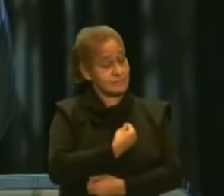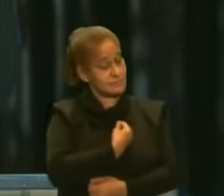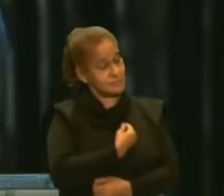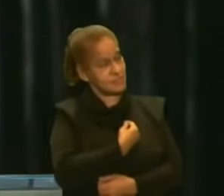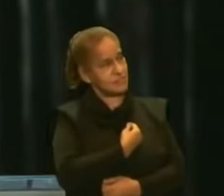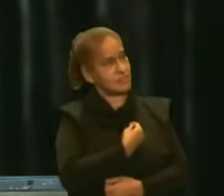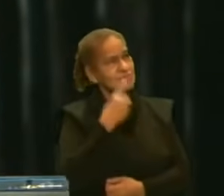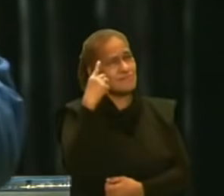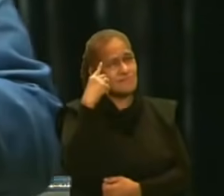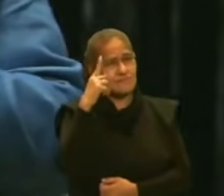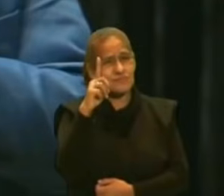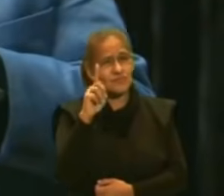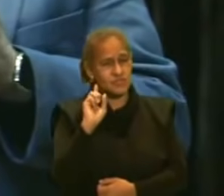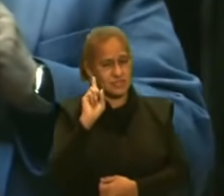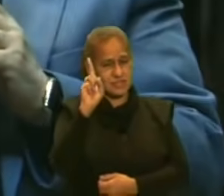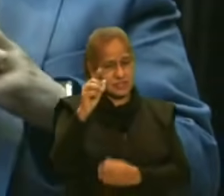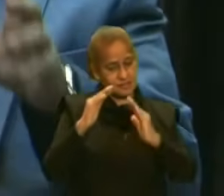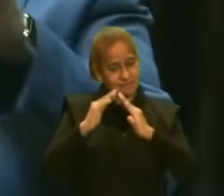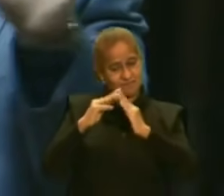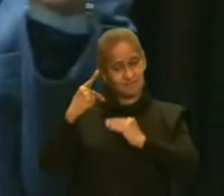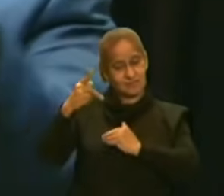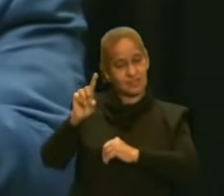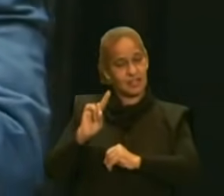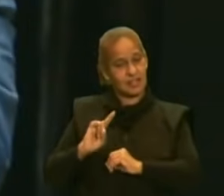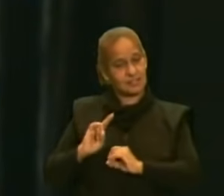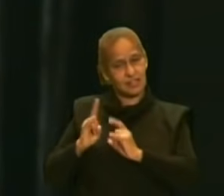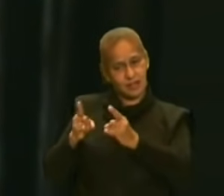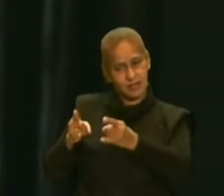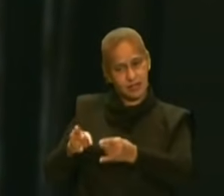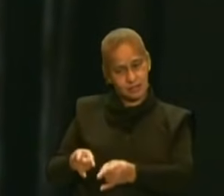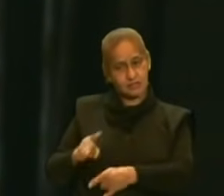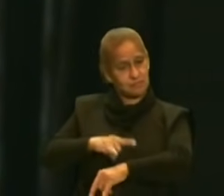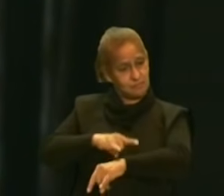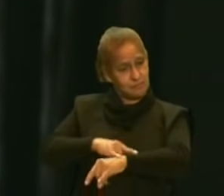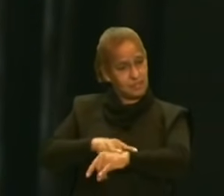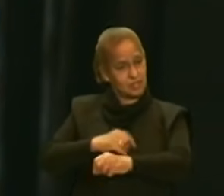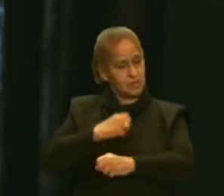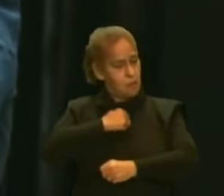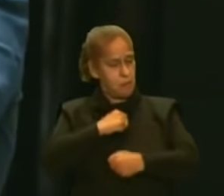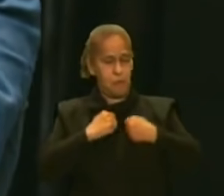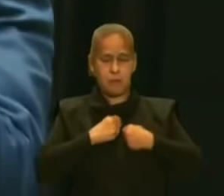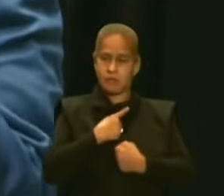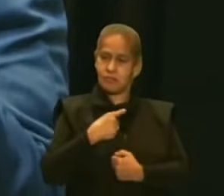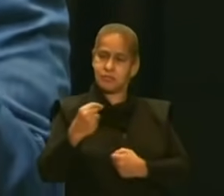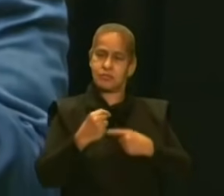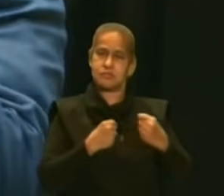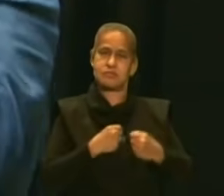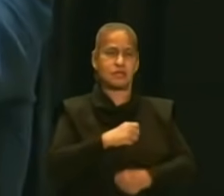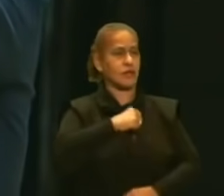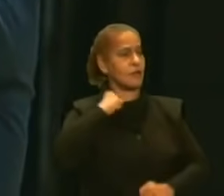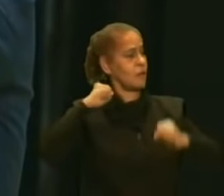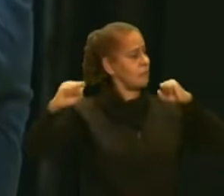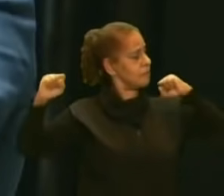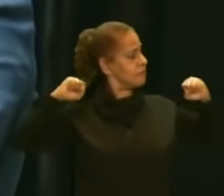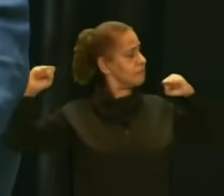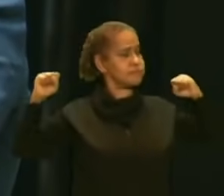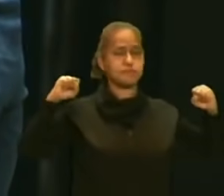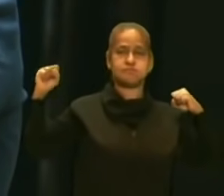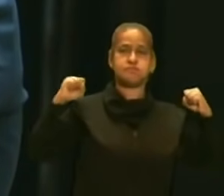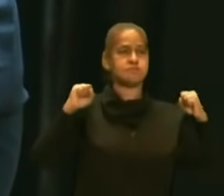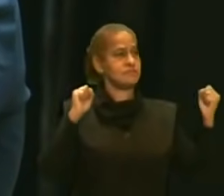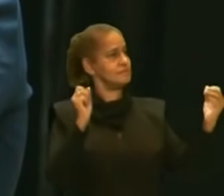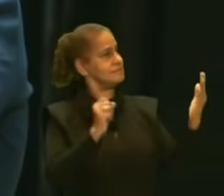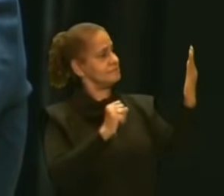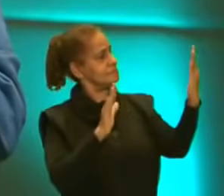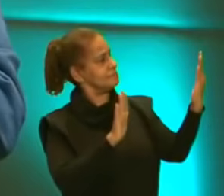E um dia ele estava no banheiro, saindo do banho, e ele se enxugava e estava diante de um